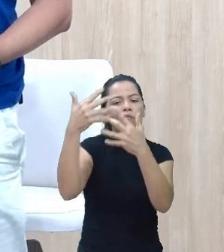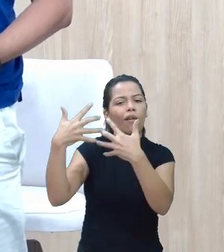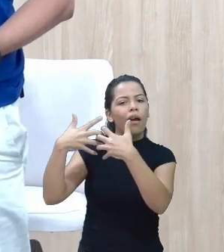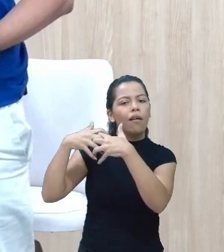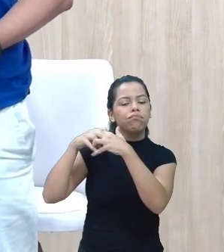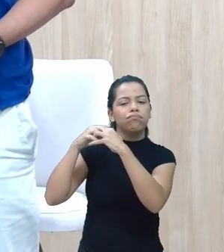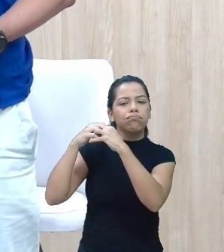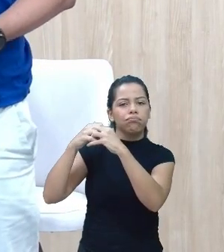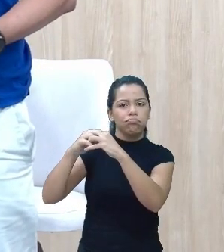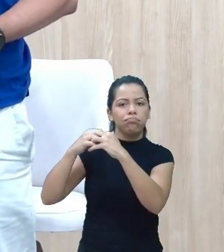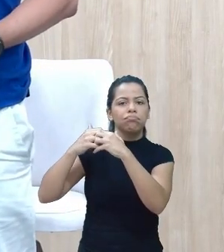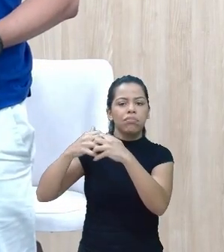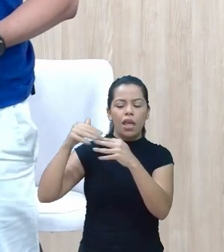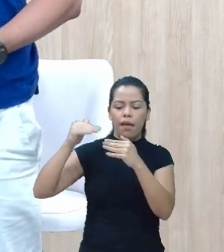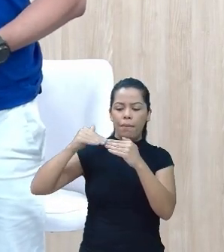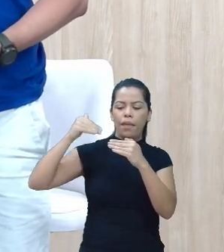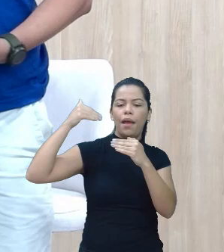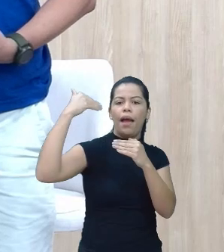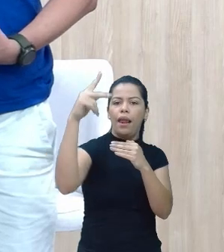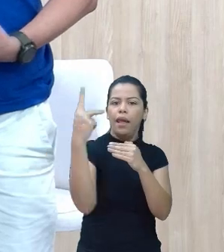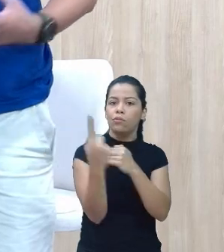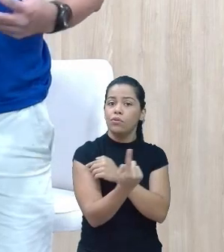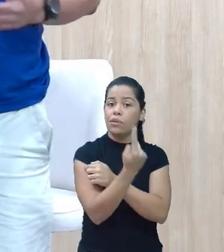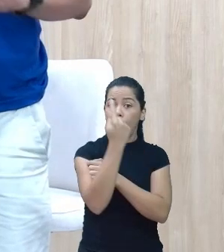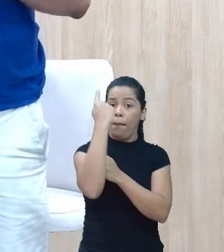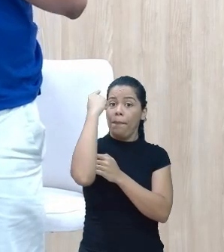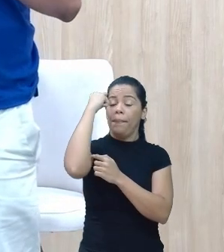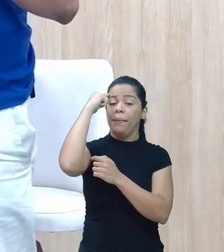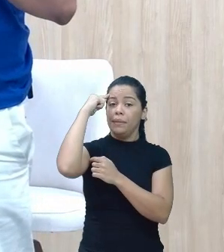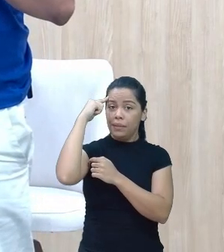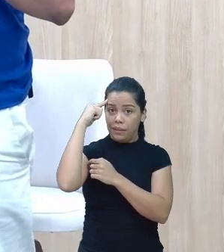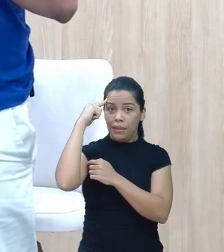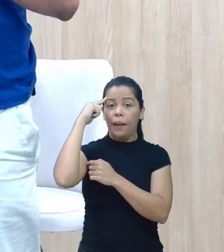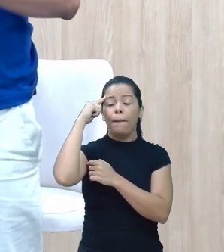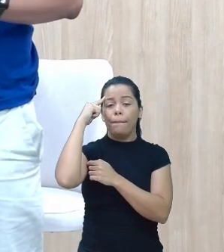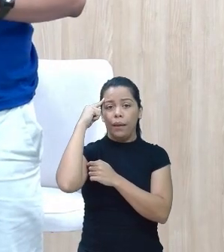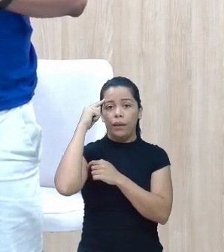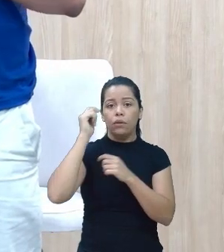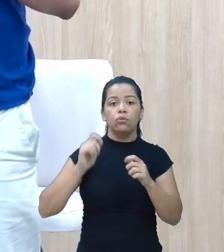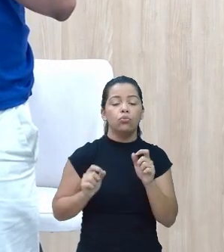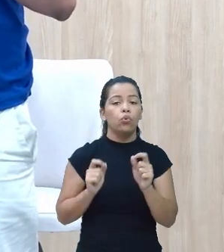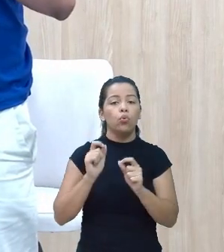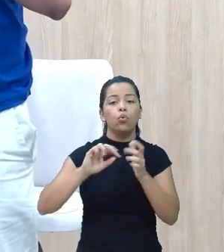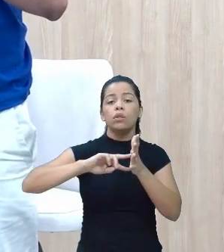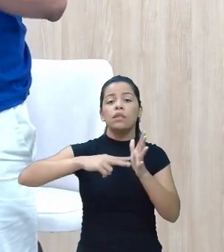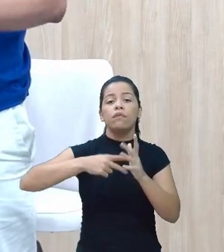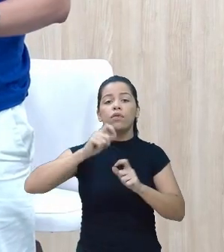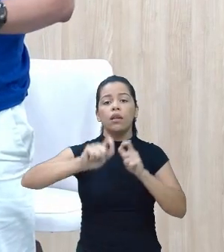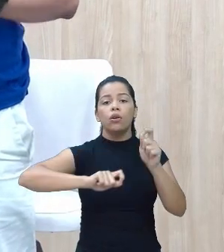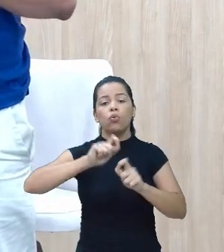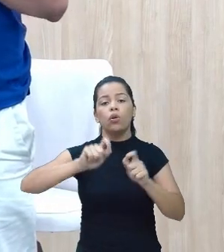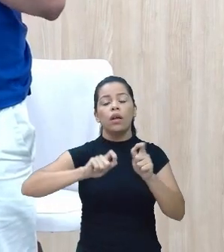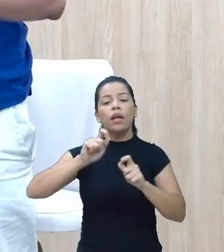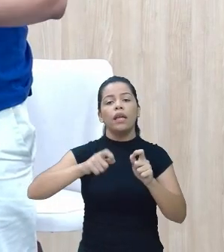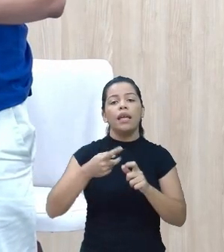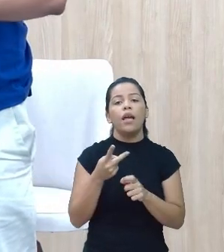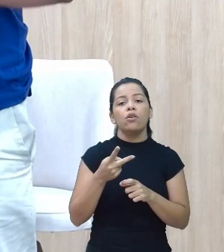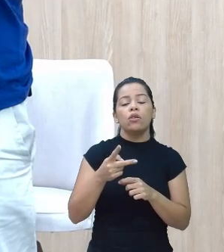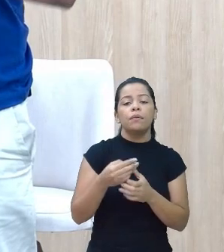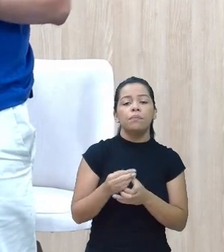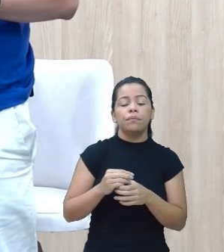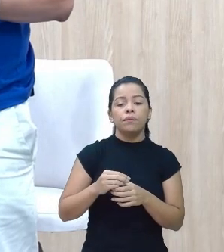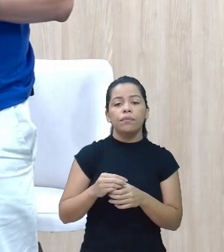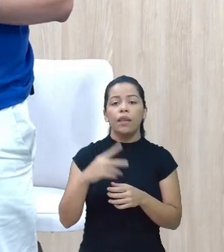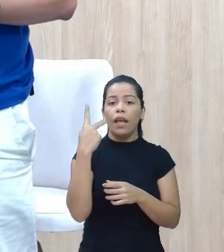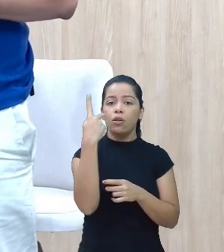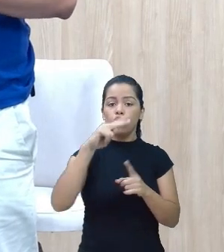ir além do seu pensamento etnocêntrico. Ou seja, onde o centro de seu julgamento, de sua visão, é